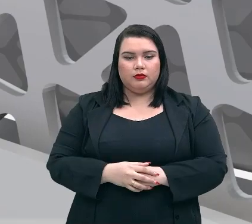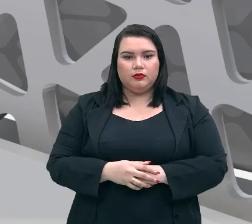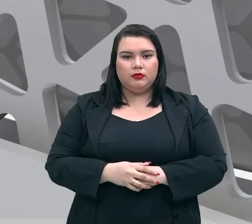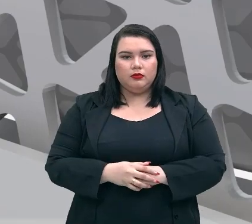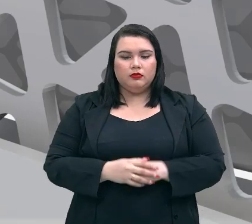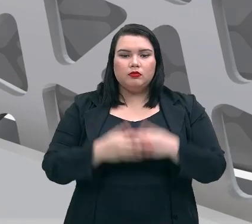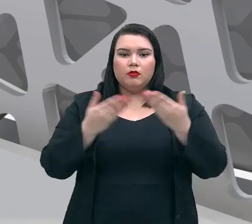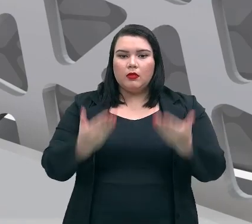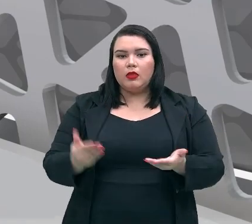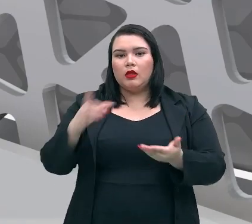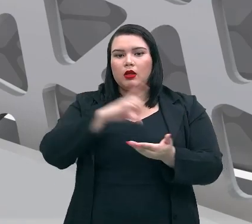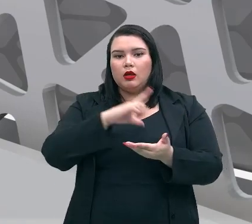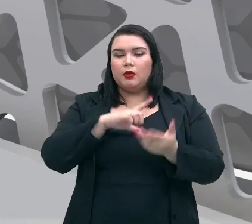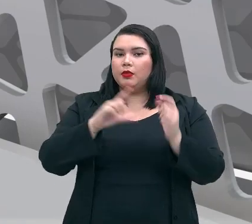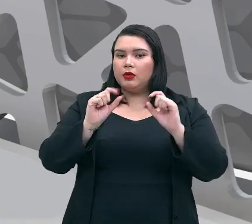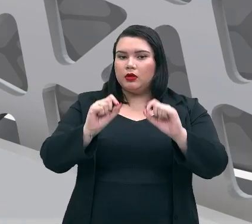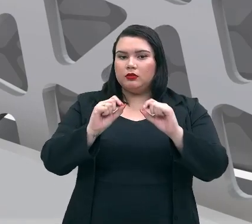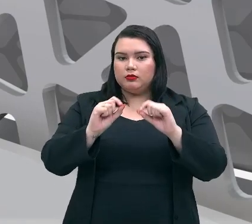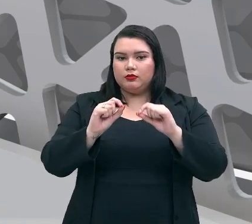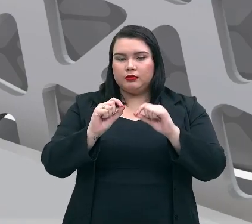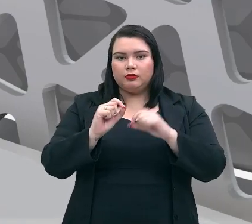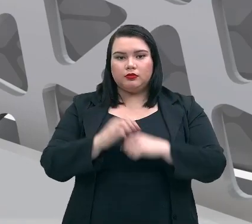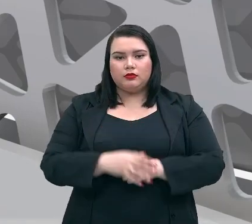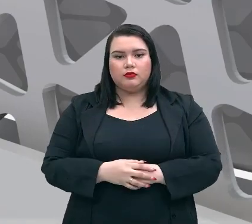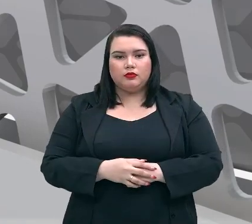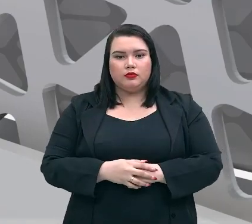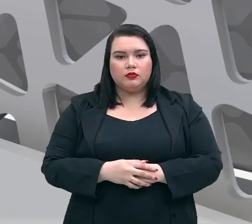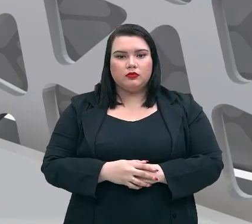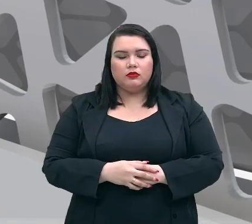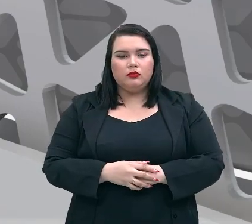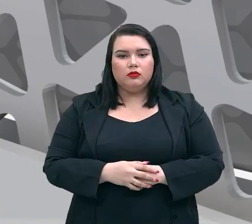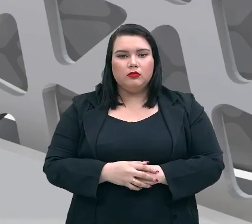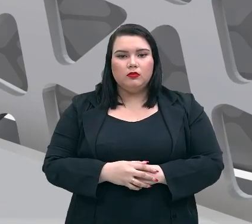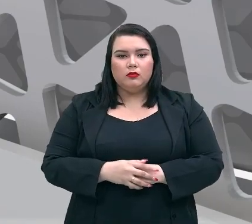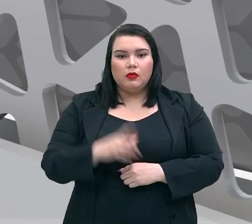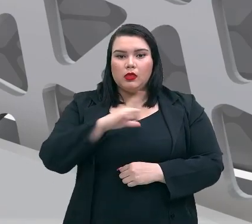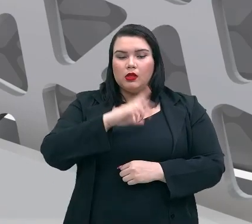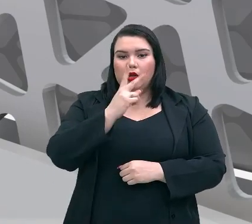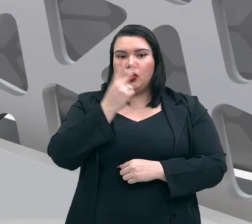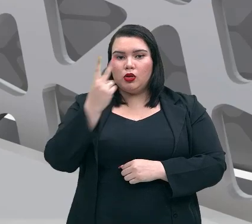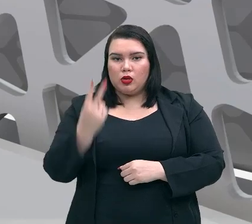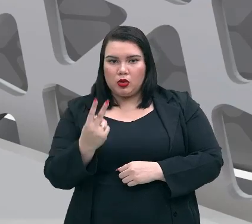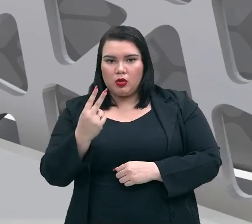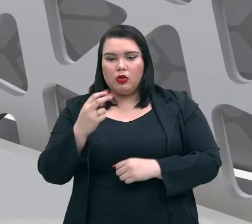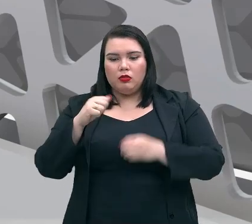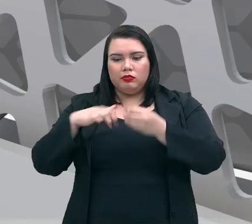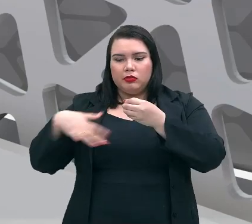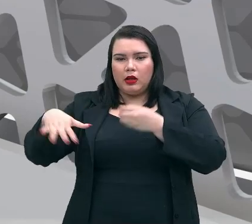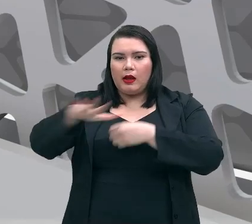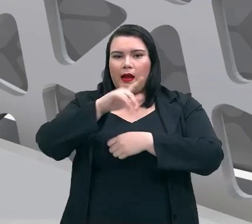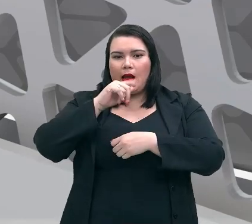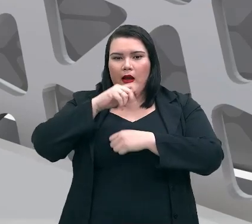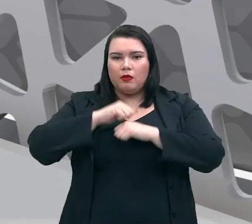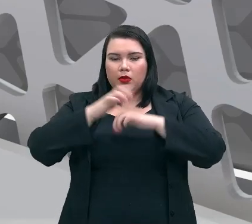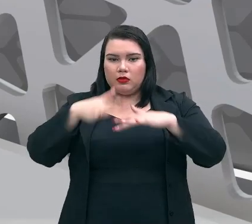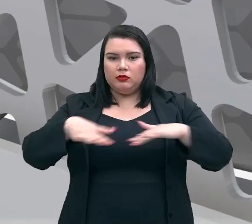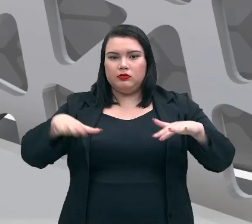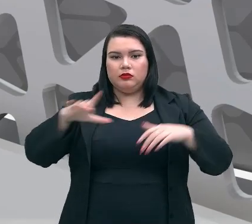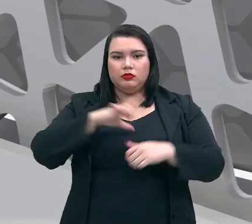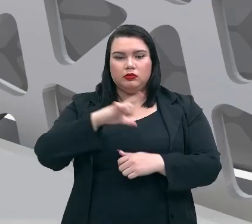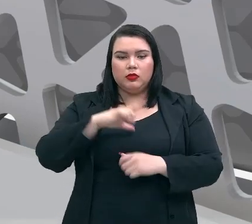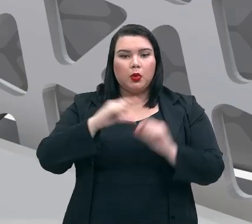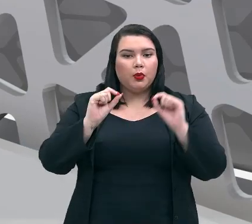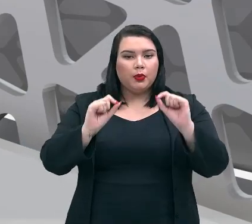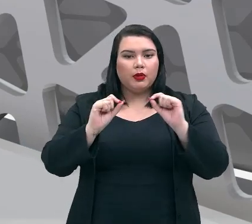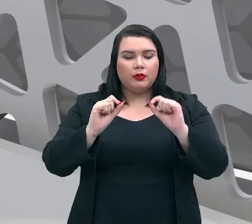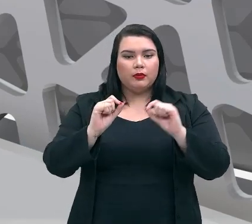aí comportando o quê? Acaba comportando aí a parte de dois grandes mananciais, que a gente vai verificar agora, né? A gente pega a parte